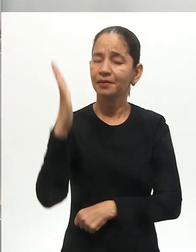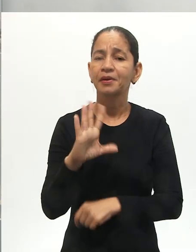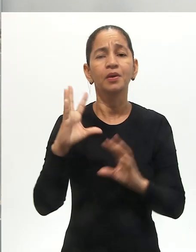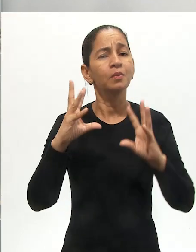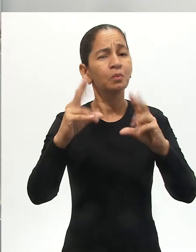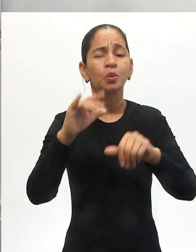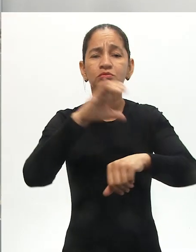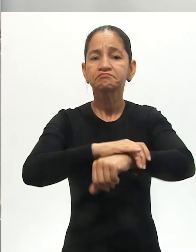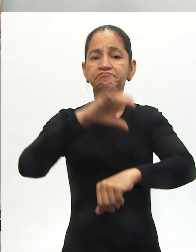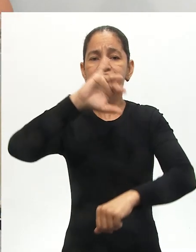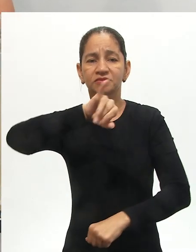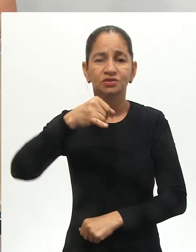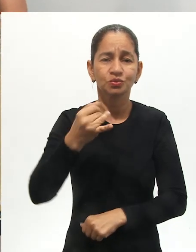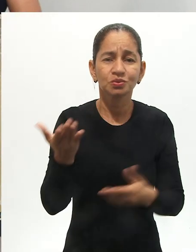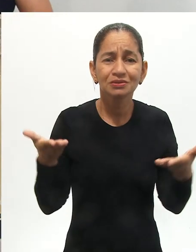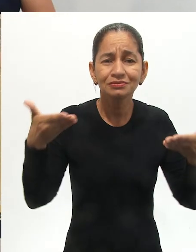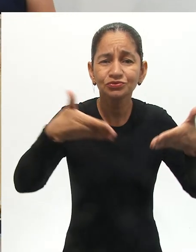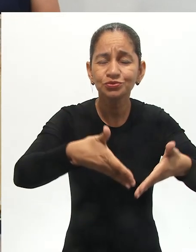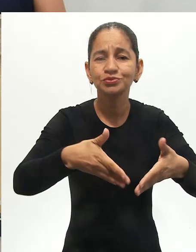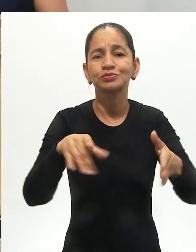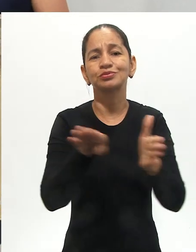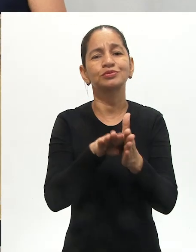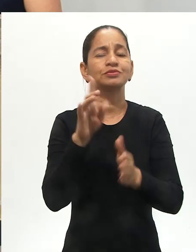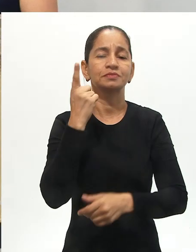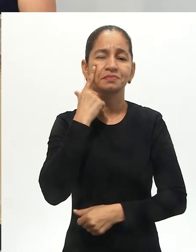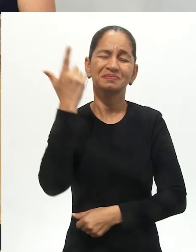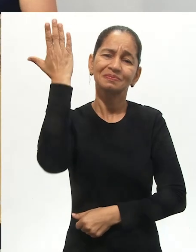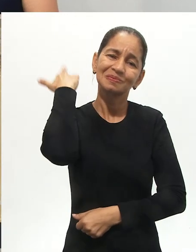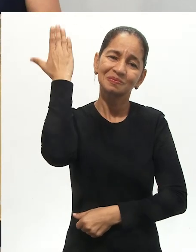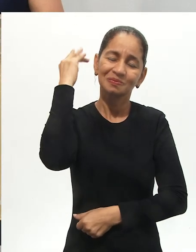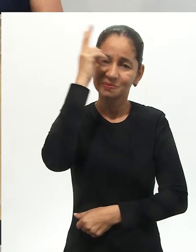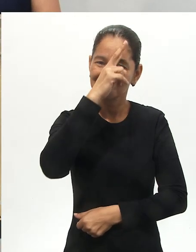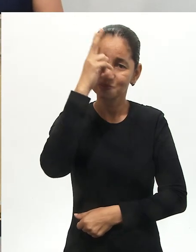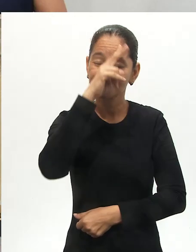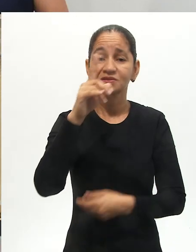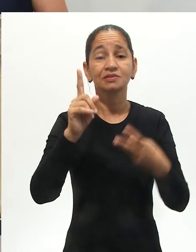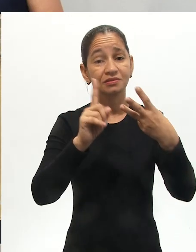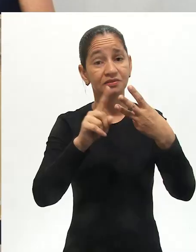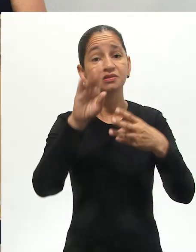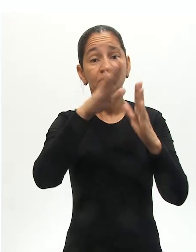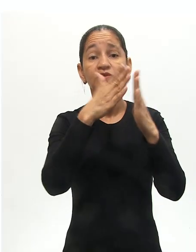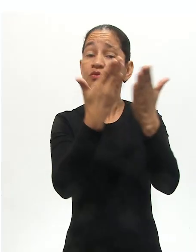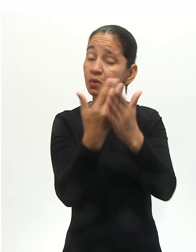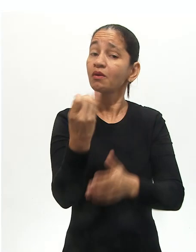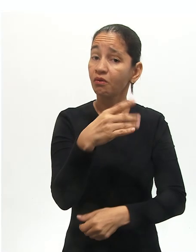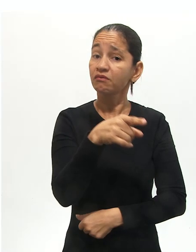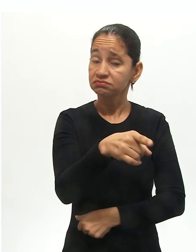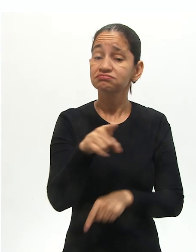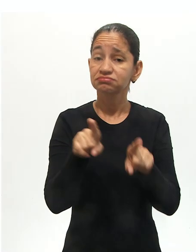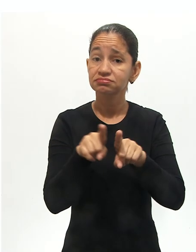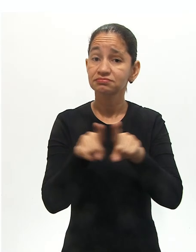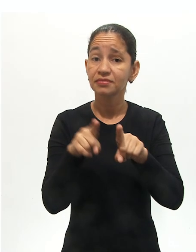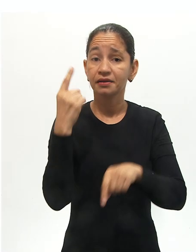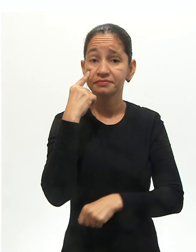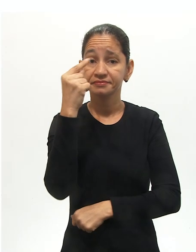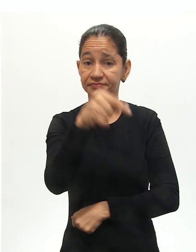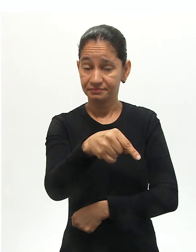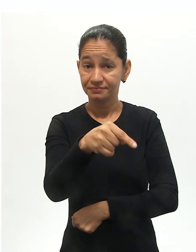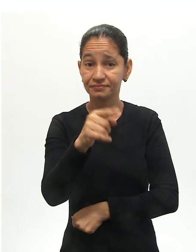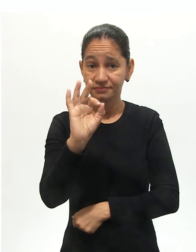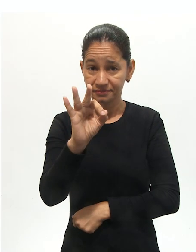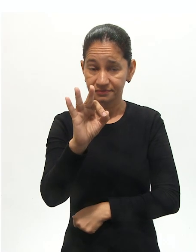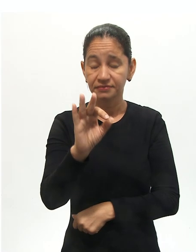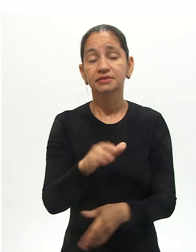dos jesuítas, e no segundo caso, a pedagogia nova. A